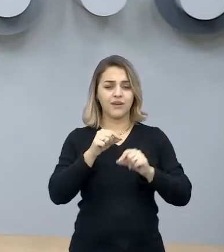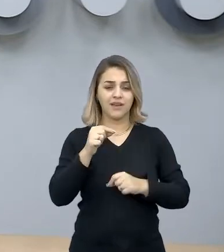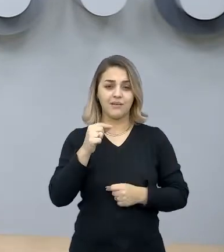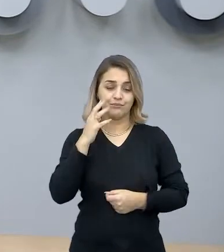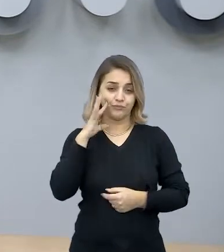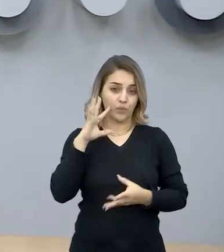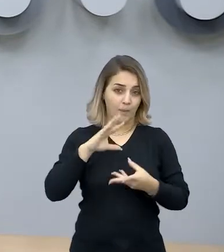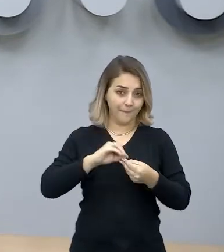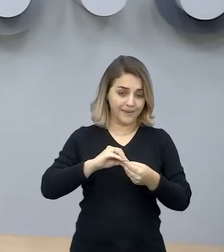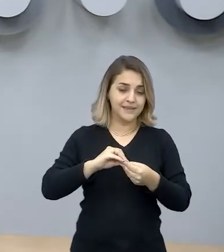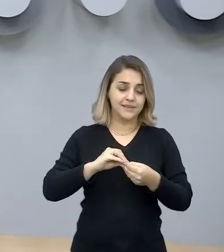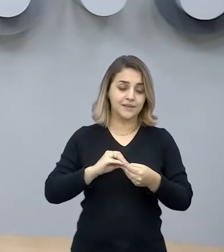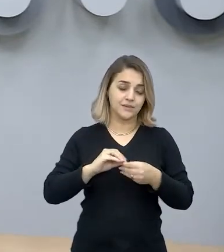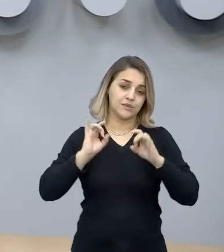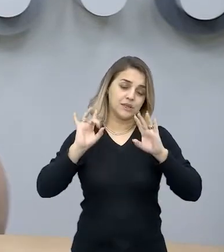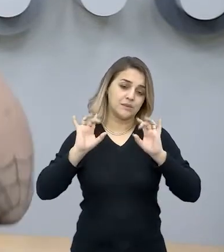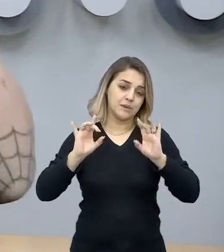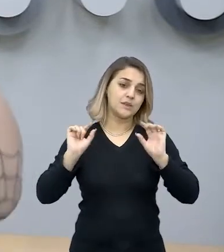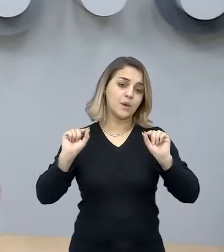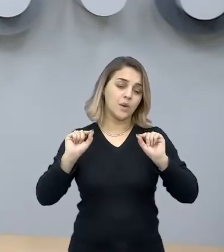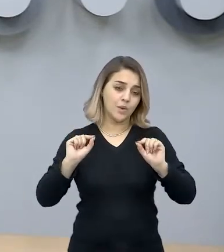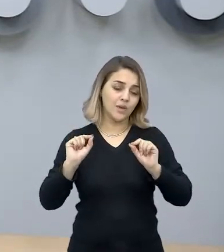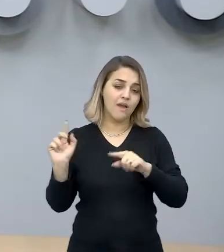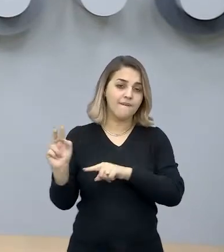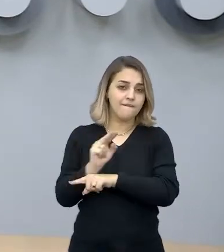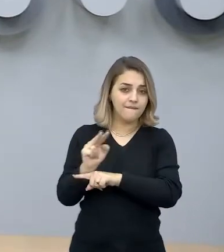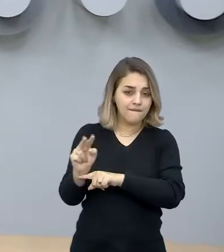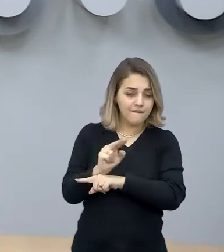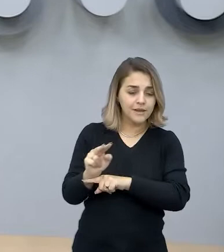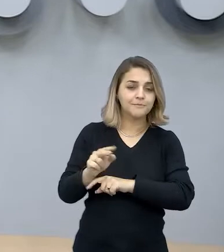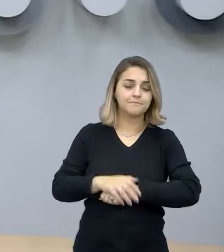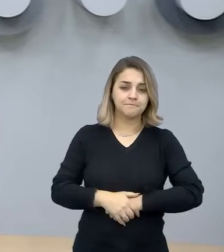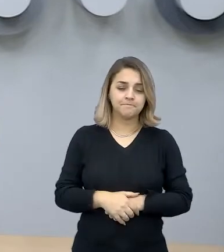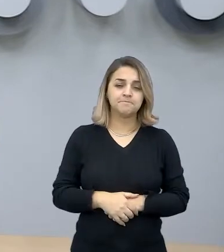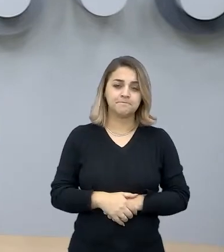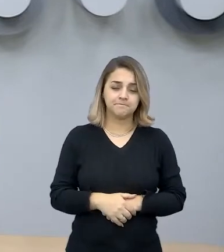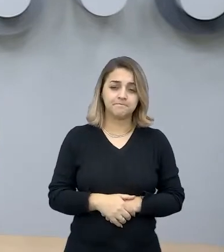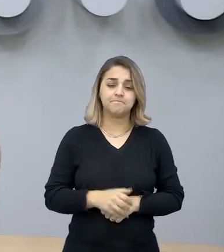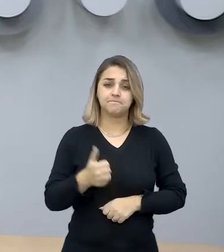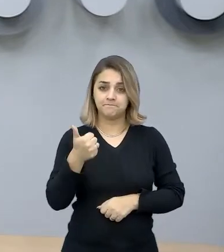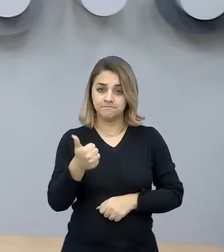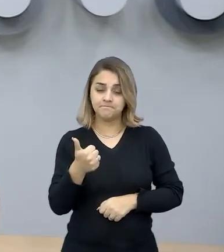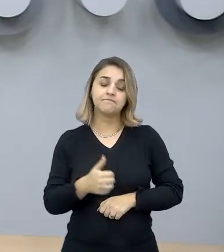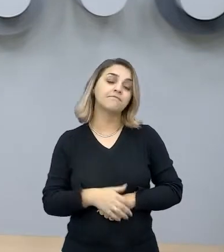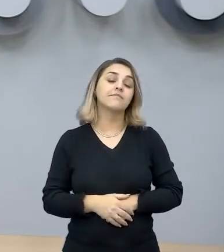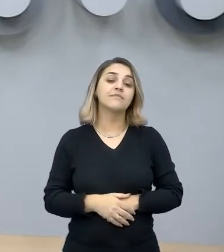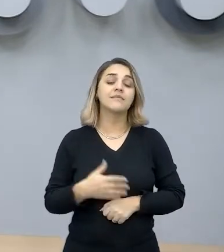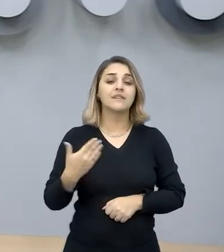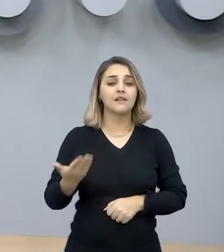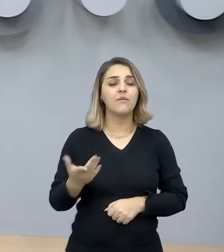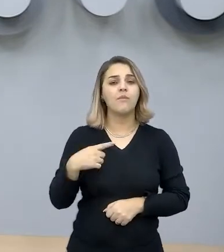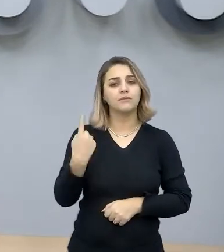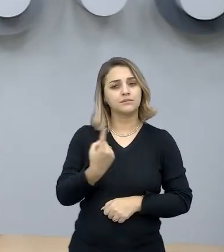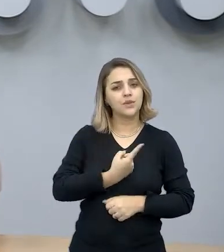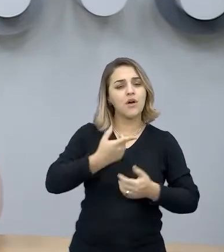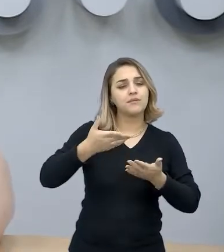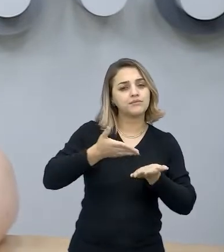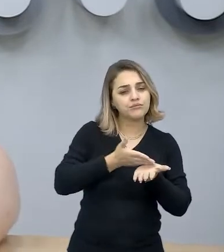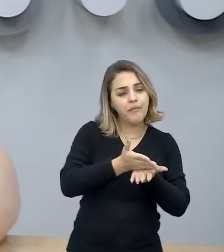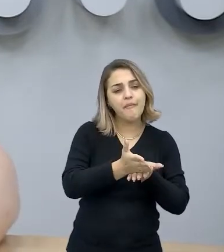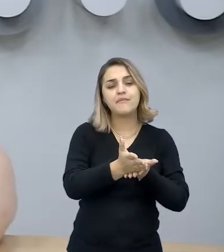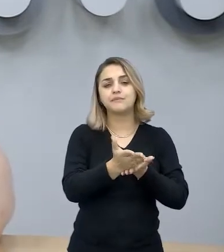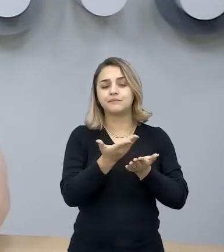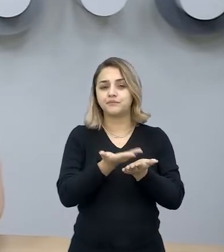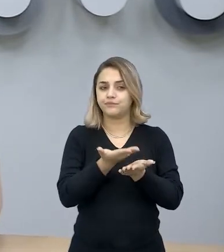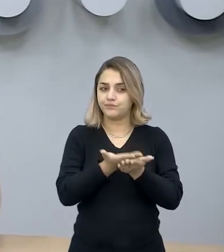perspectiva específica, que era a perspectiva da vigilância, tá? Então, a gente tinha feito um percurso aqui na aula